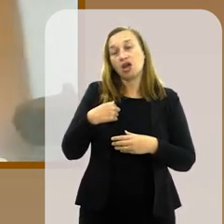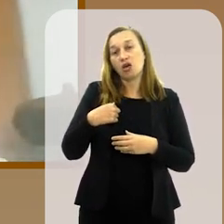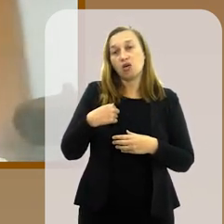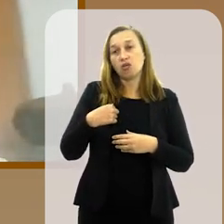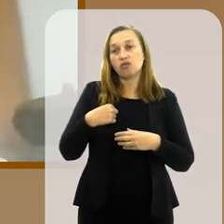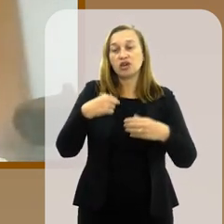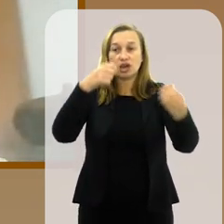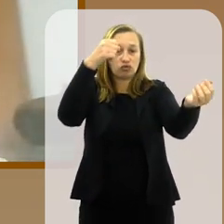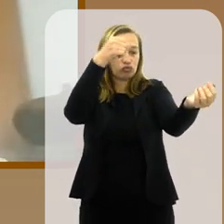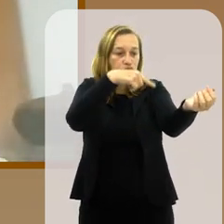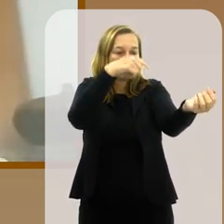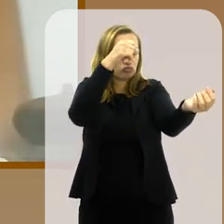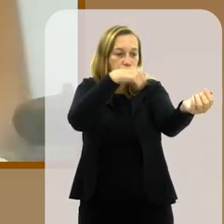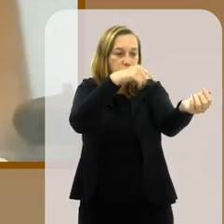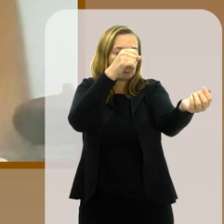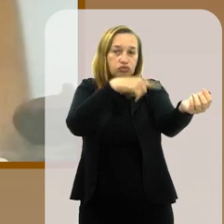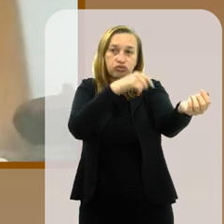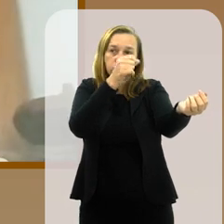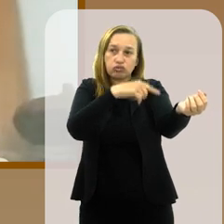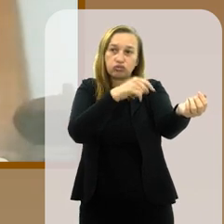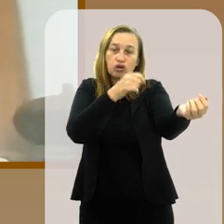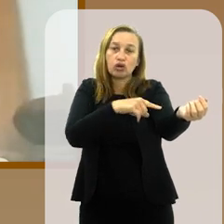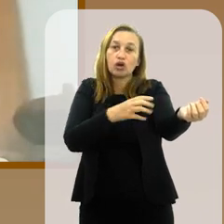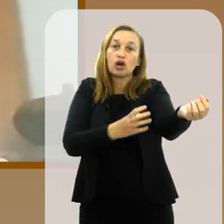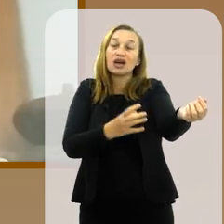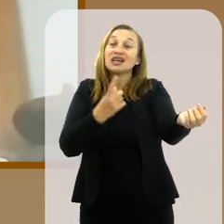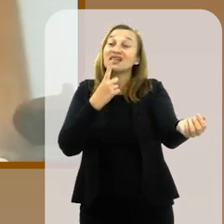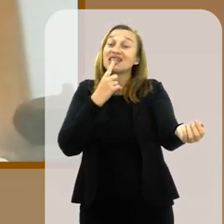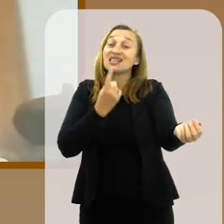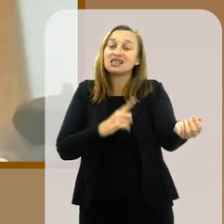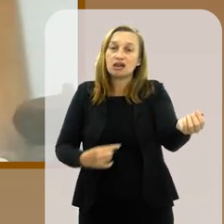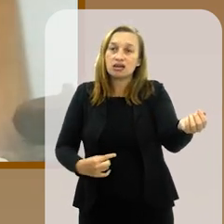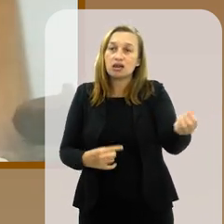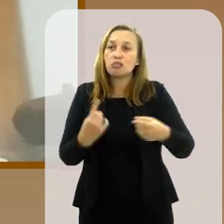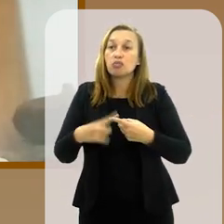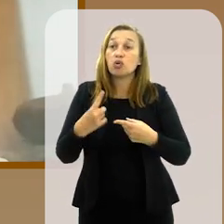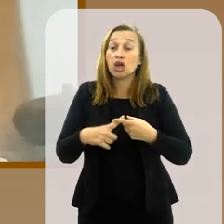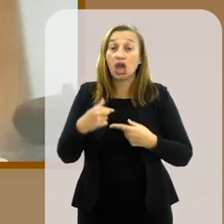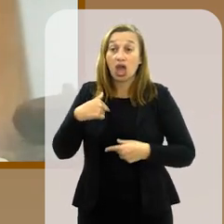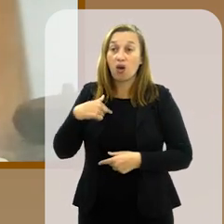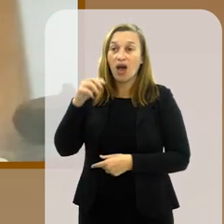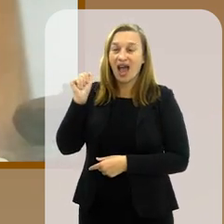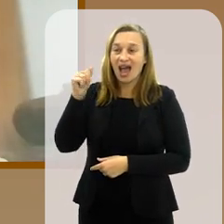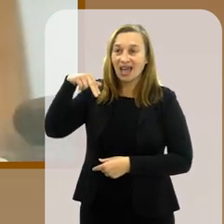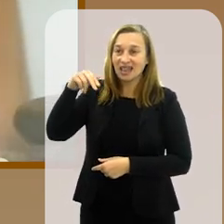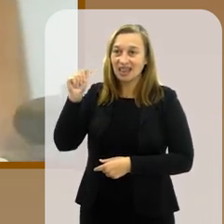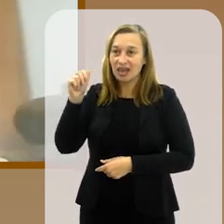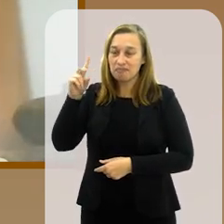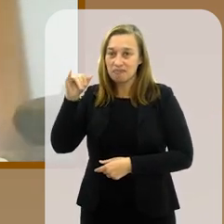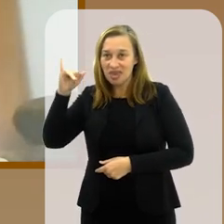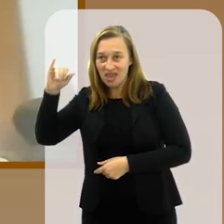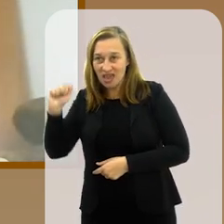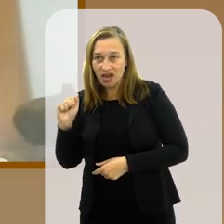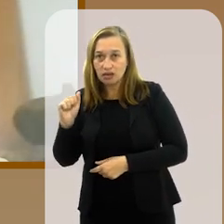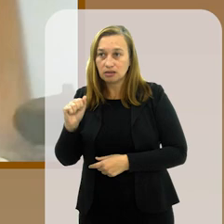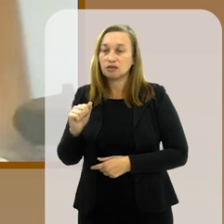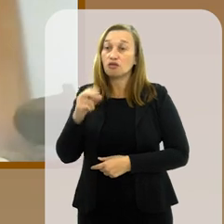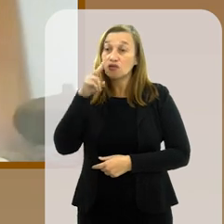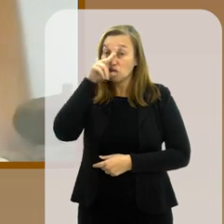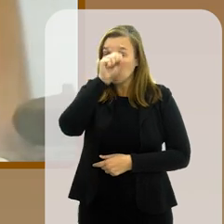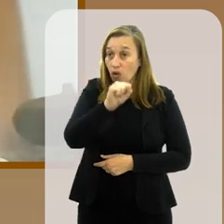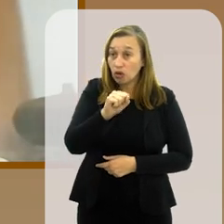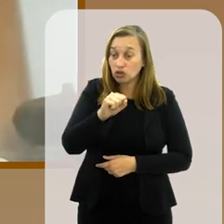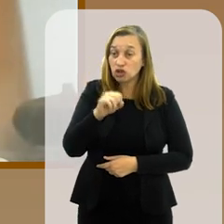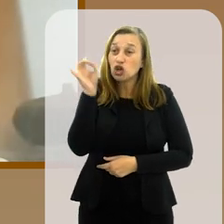fiquei tomando sangue, várias vezes eu tomei bolsa de sangue porque eu saí com uma anemia muito grande, que